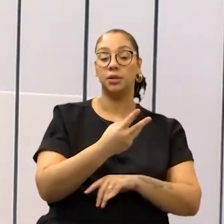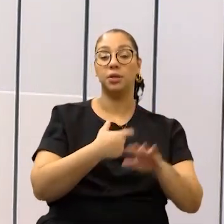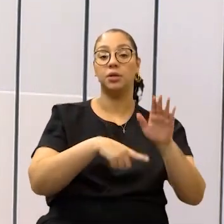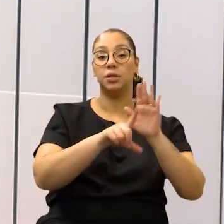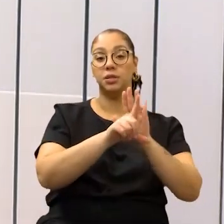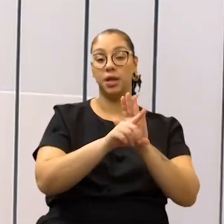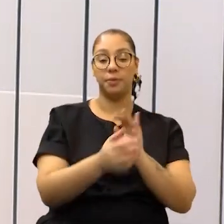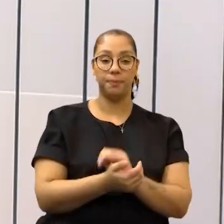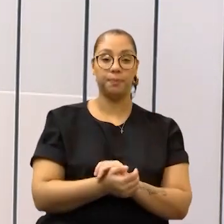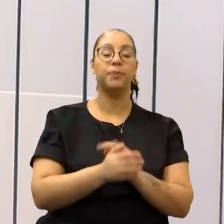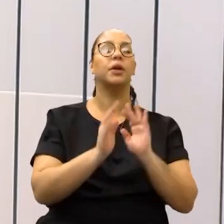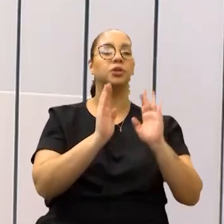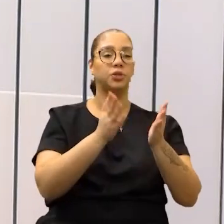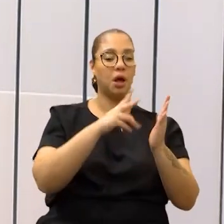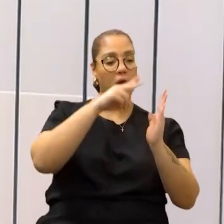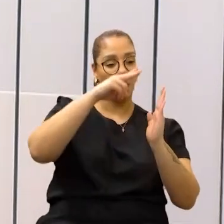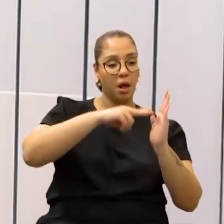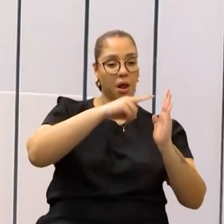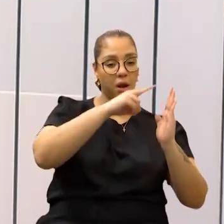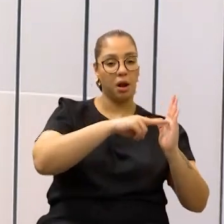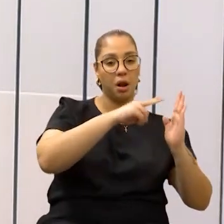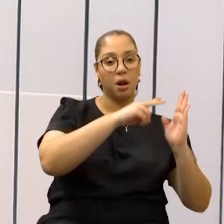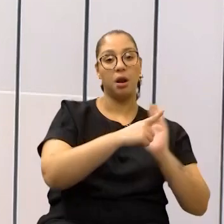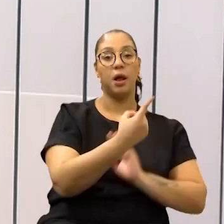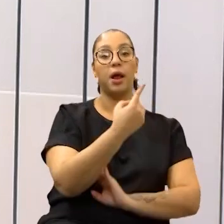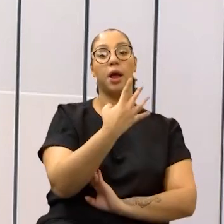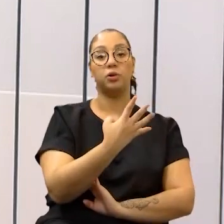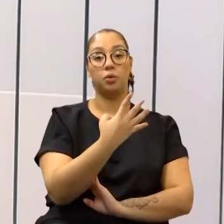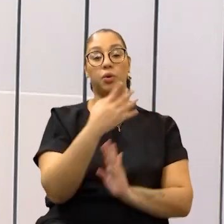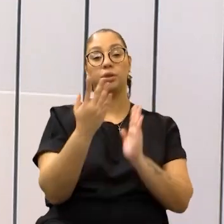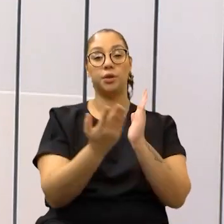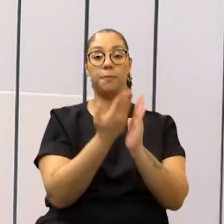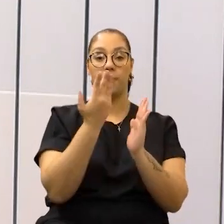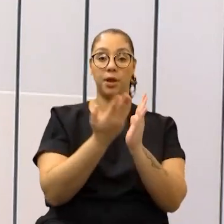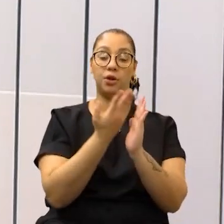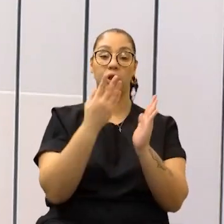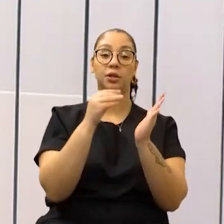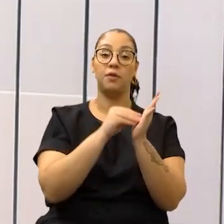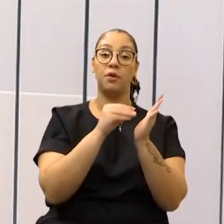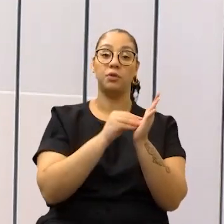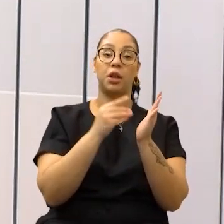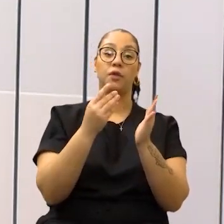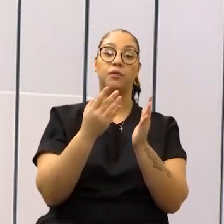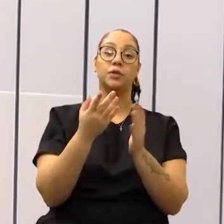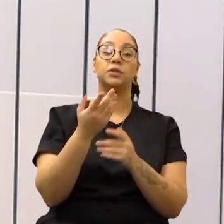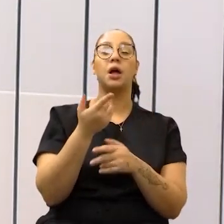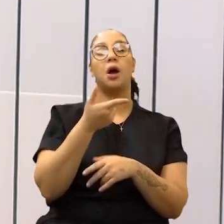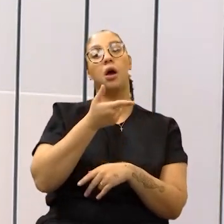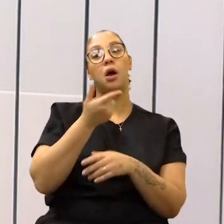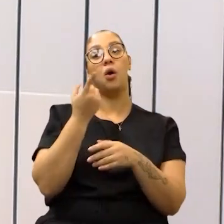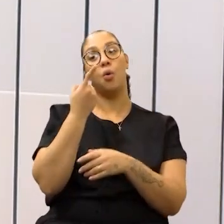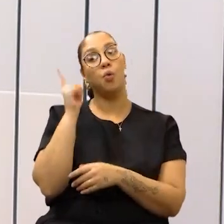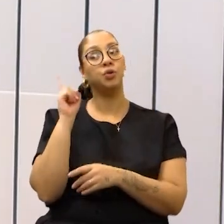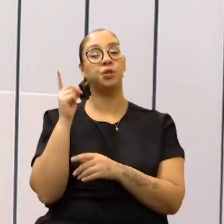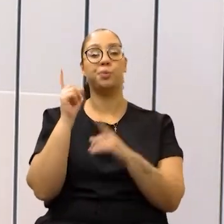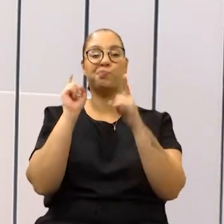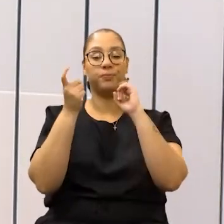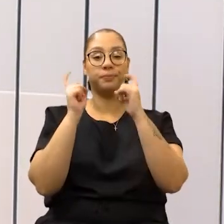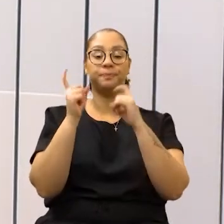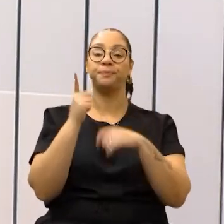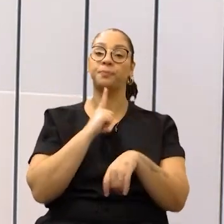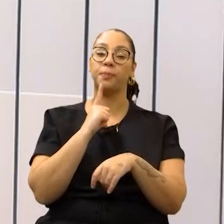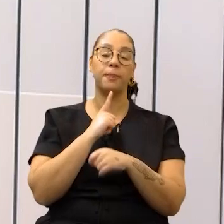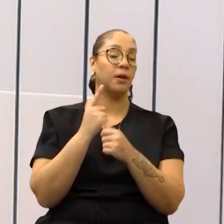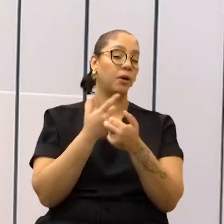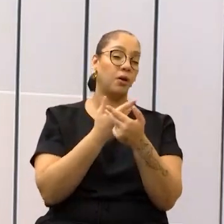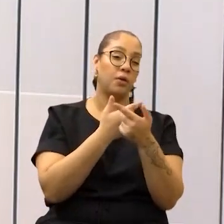pelo Legislativo. Depois de lidas as 14 páginas restantes que ficaram da última RO,